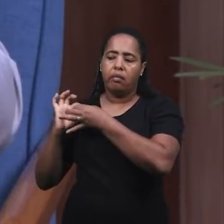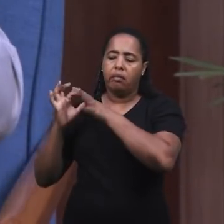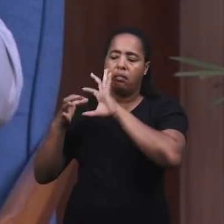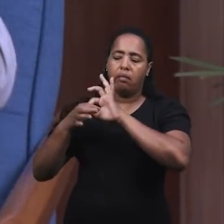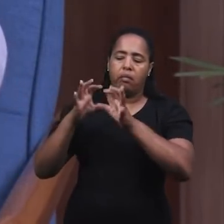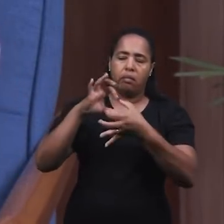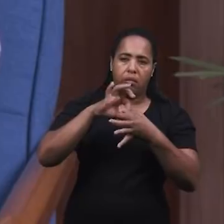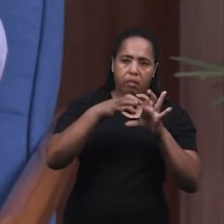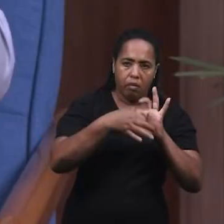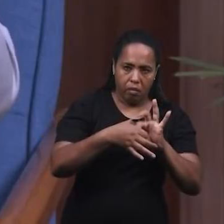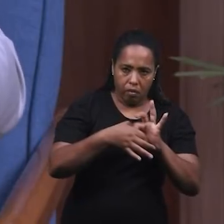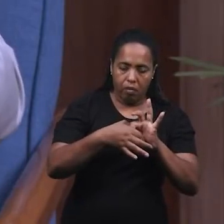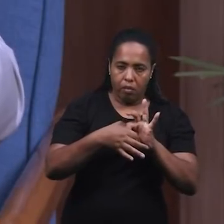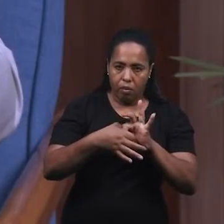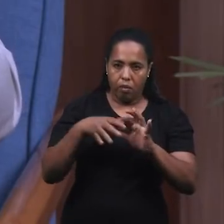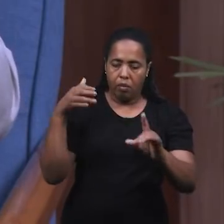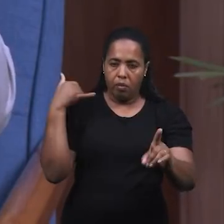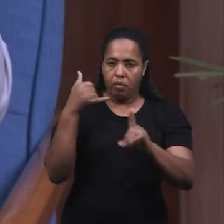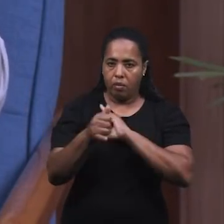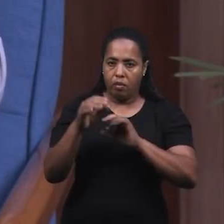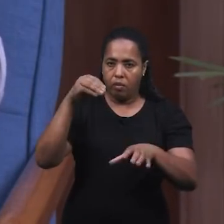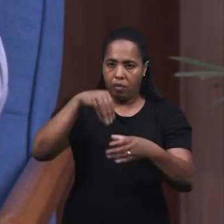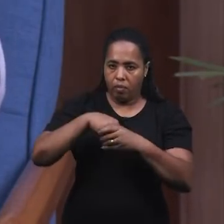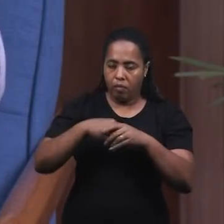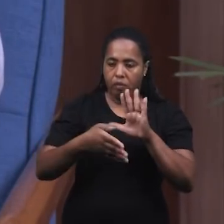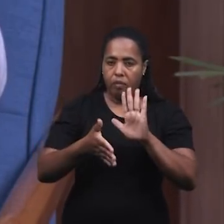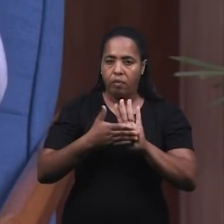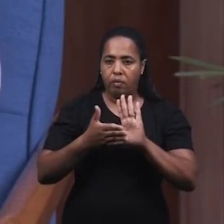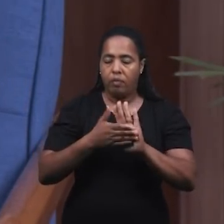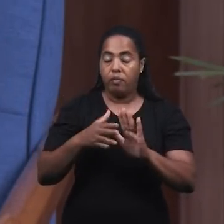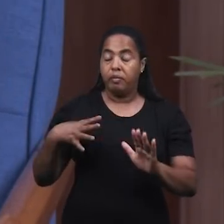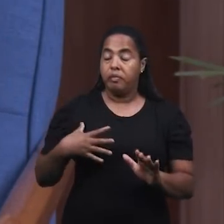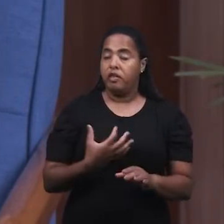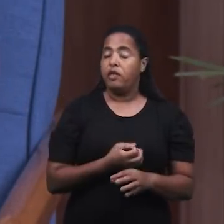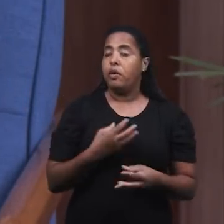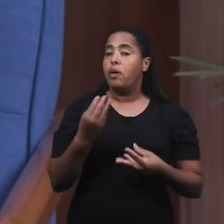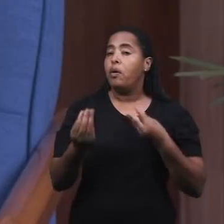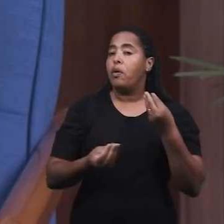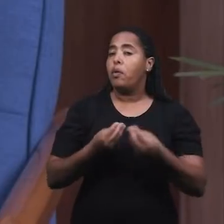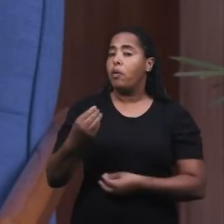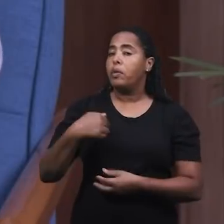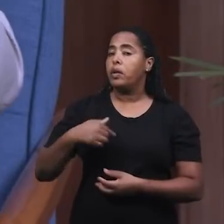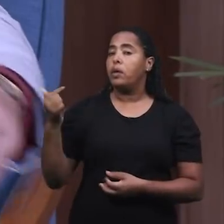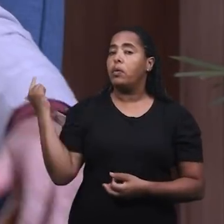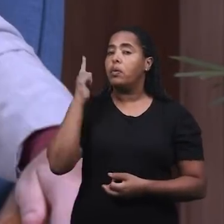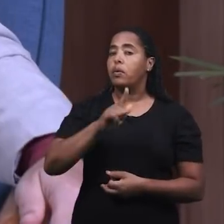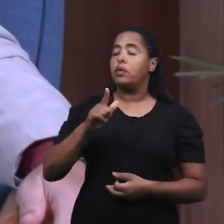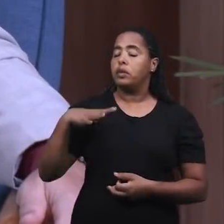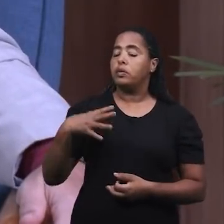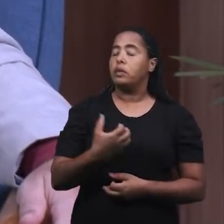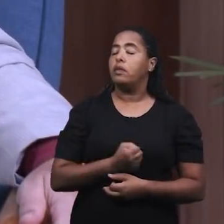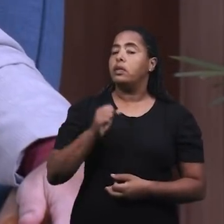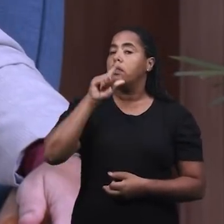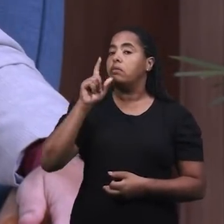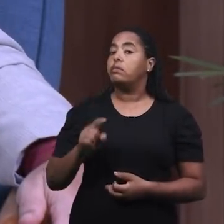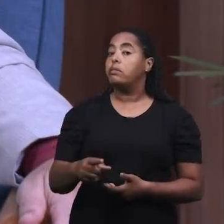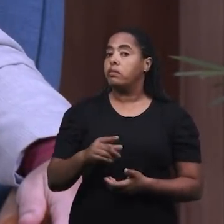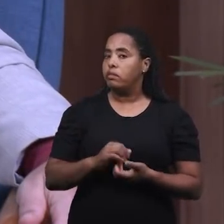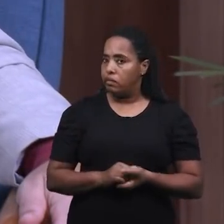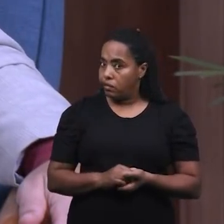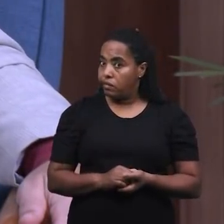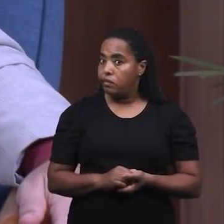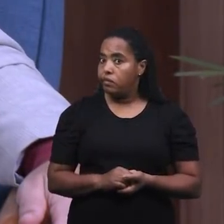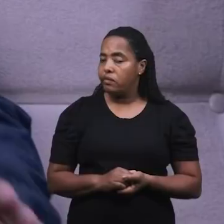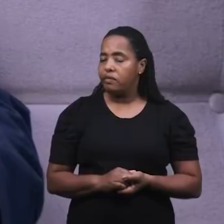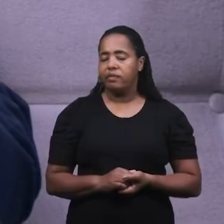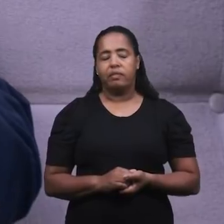profético, dentro desse projeto de salvação, como eu posso alcançar a salvação?